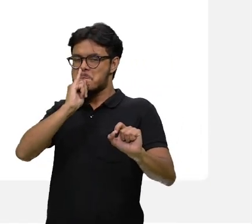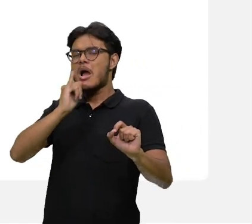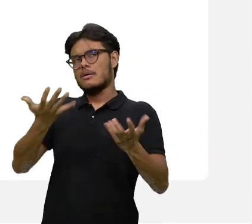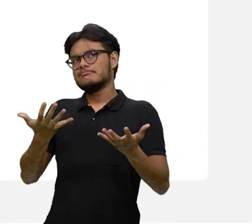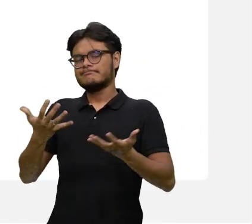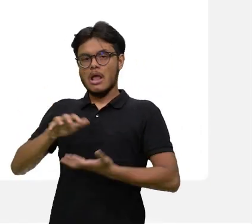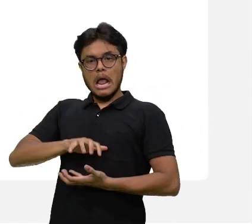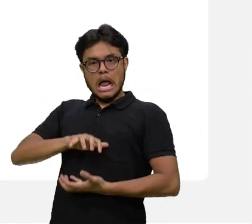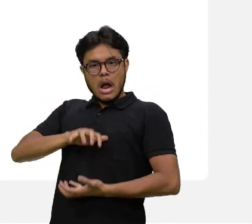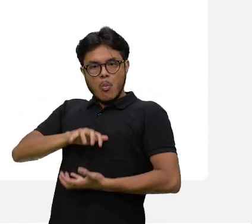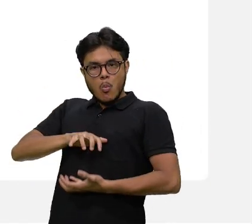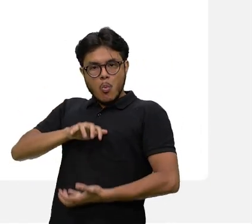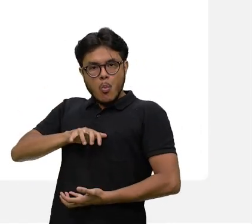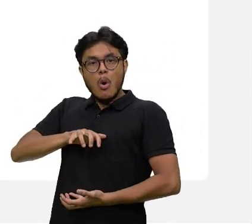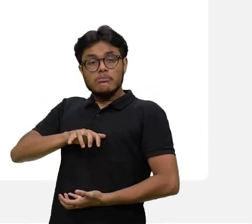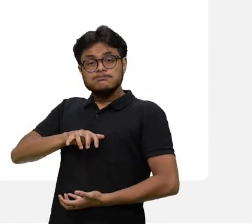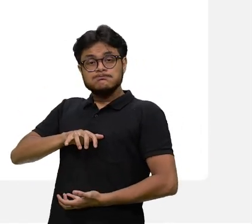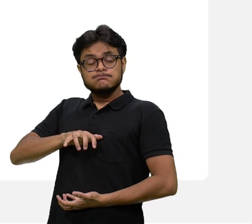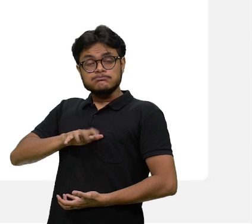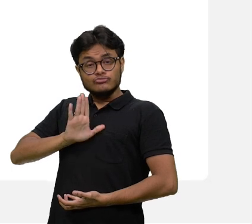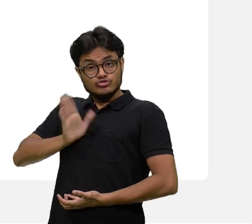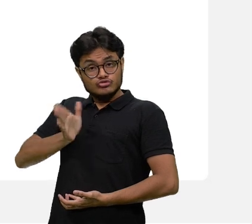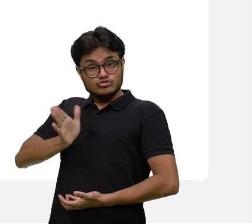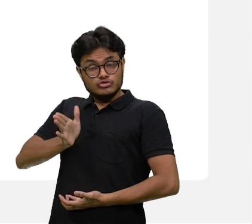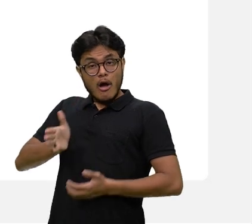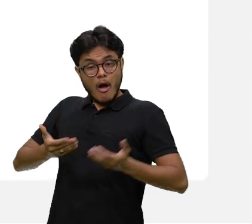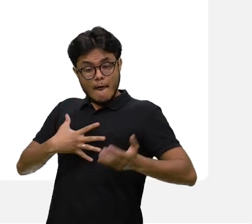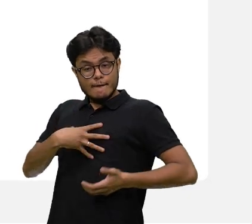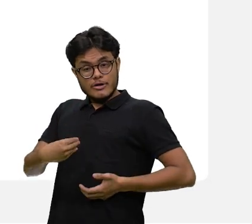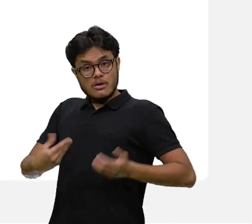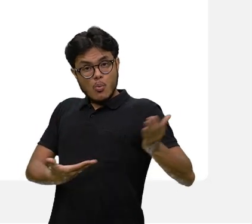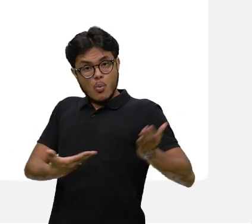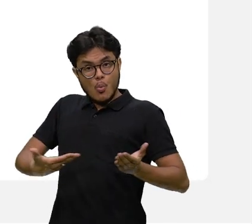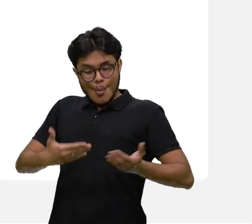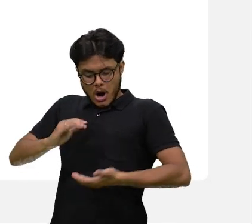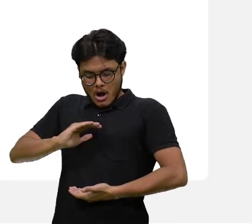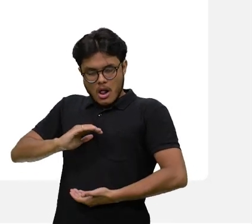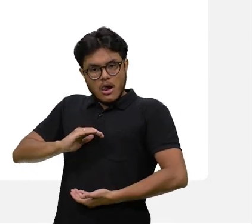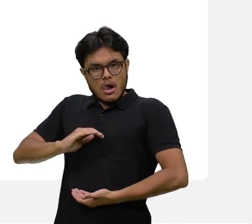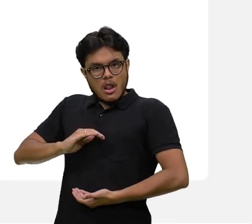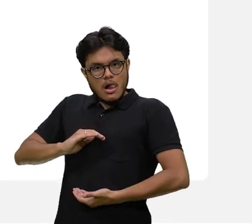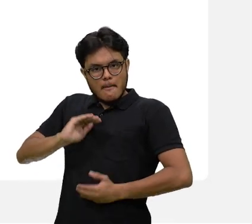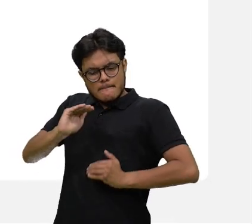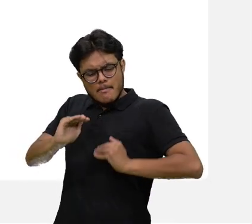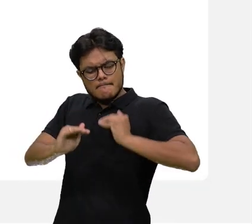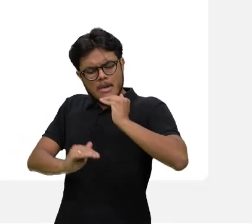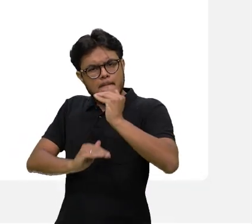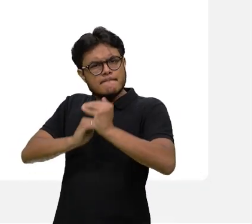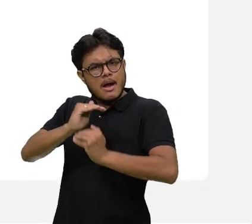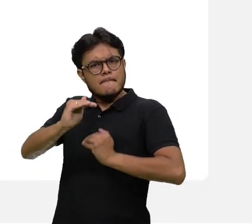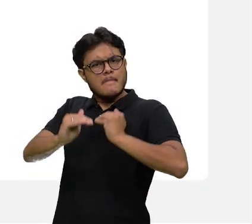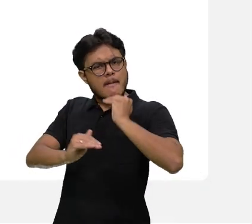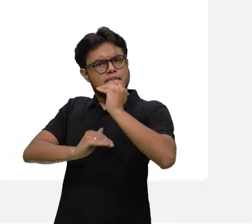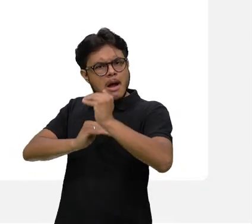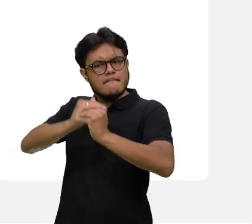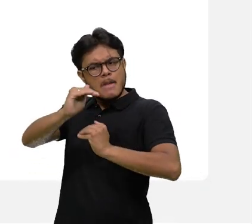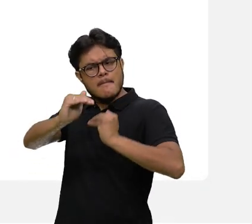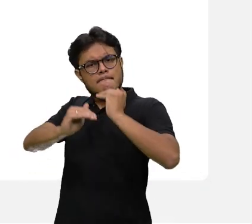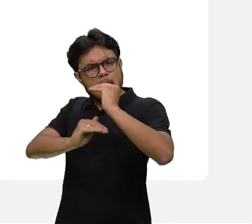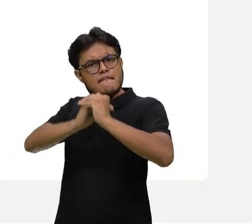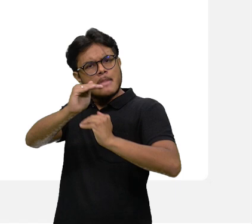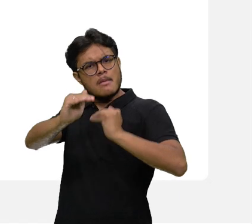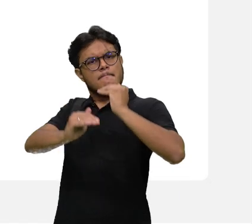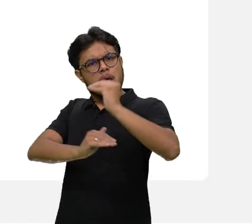O feto é justamente um momento de desenvolver, né? É a fase de crescimento, é o momento